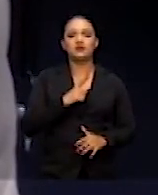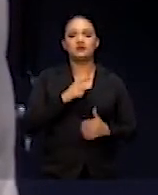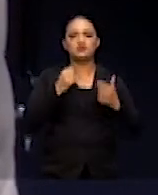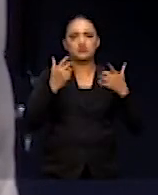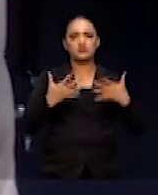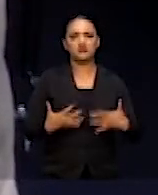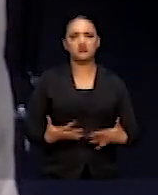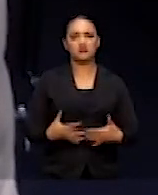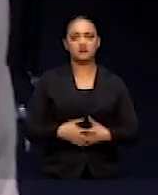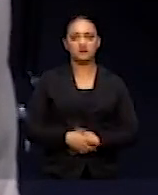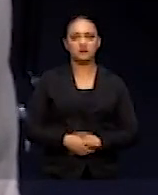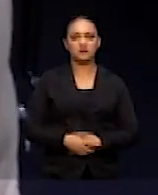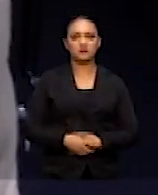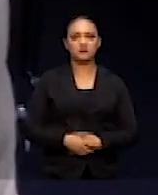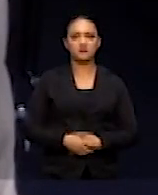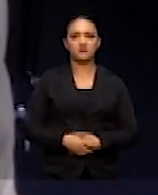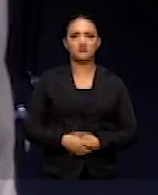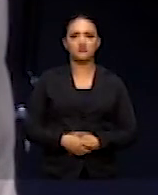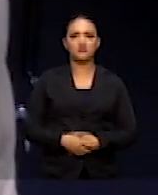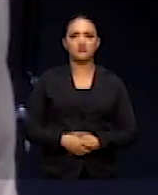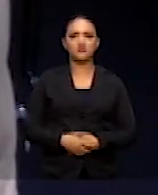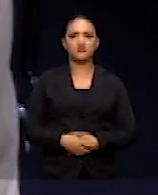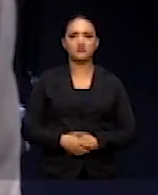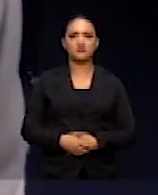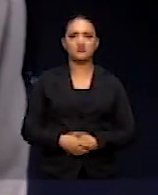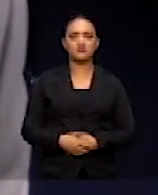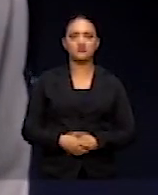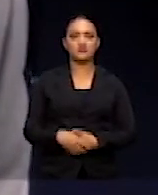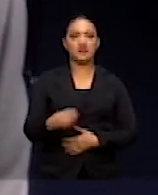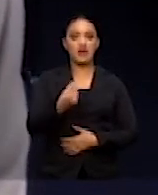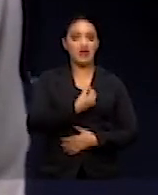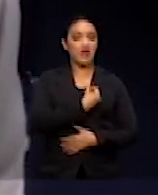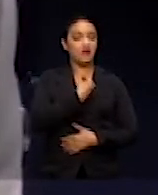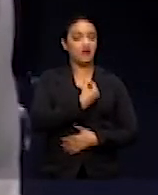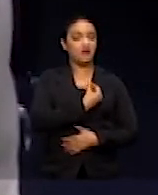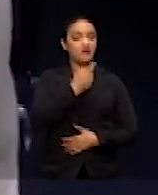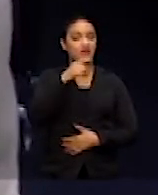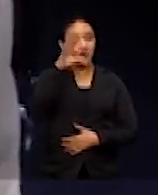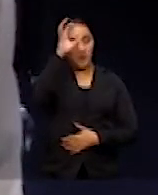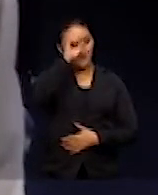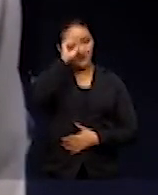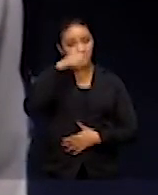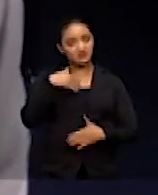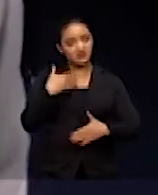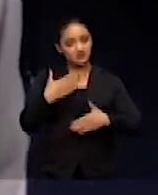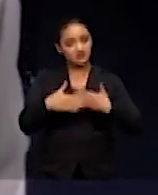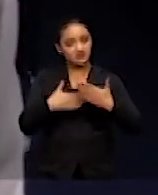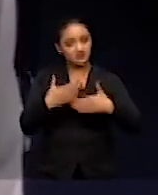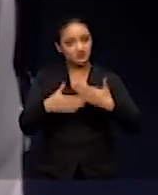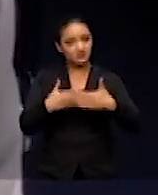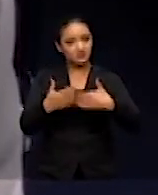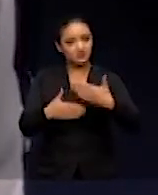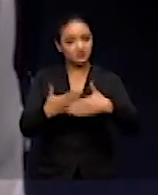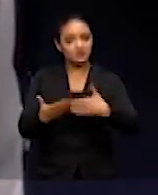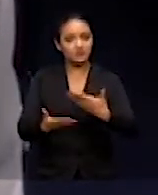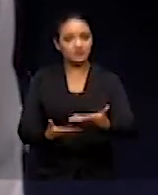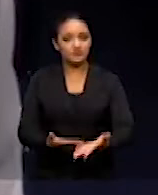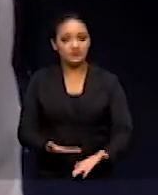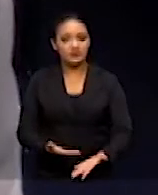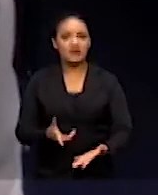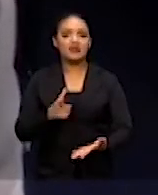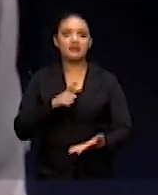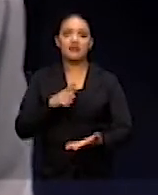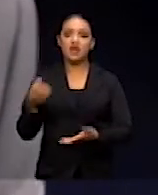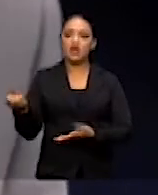eu, a vida é um aprendizado progressivo, por agregação de